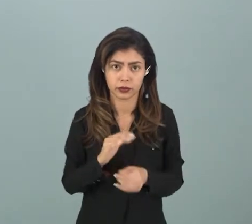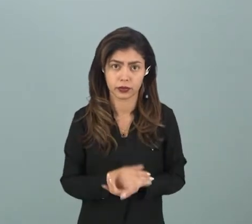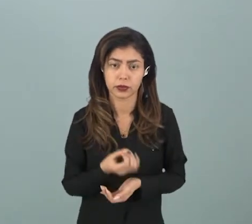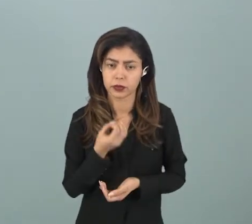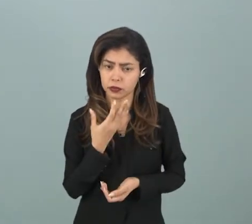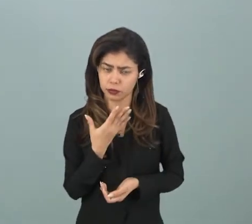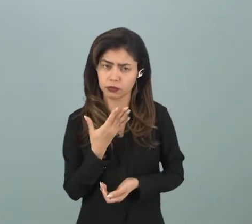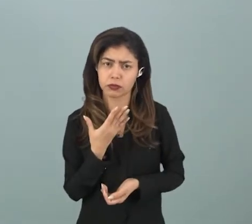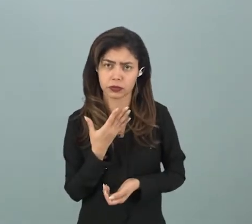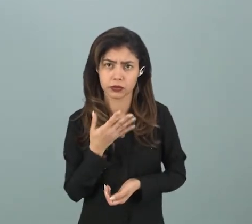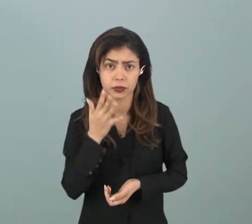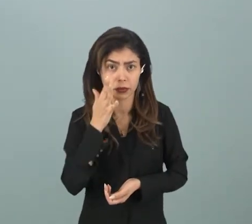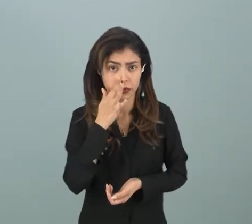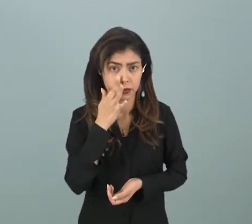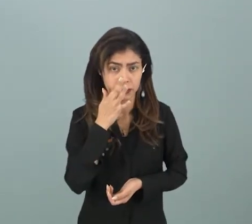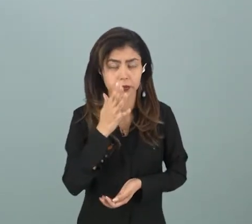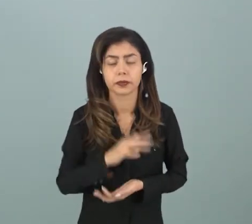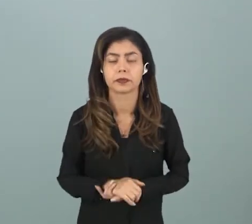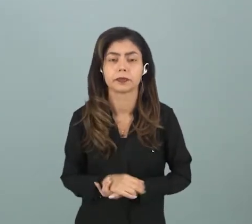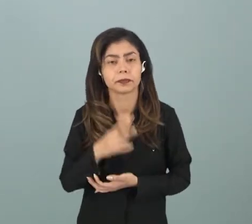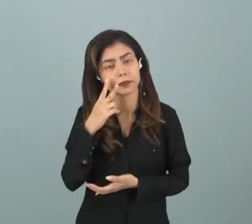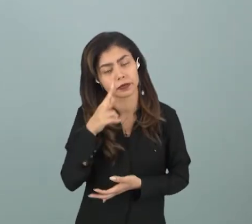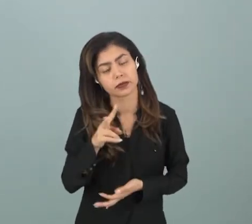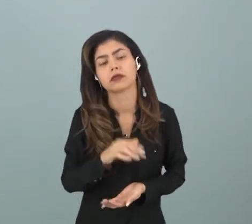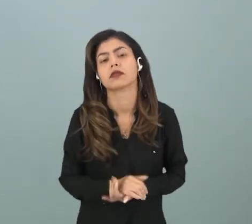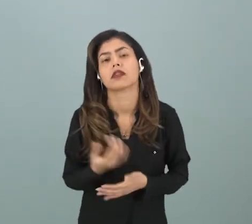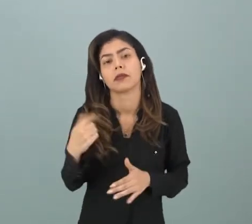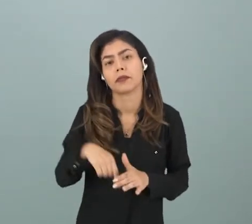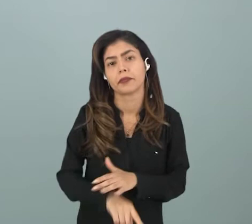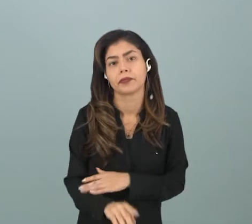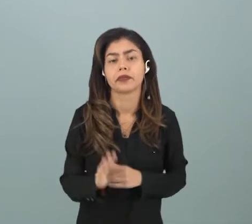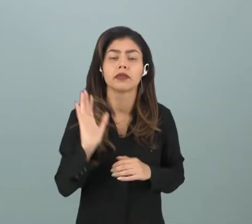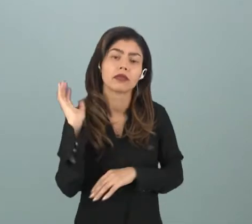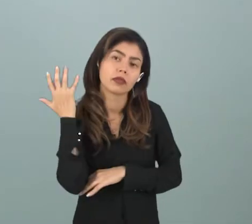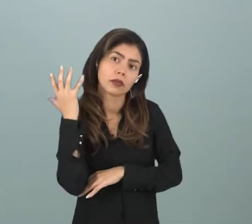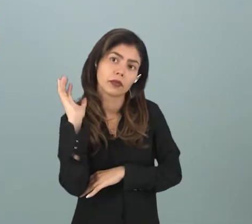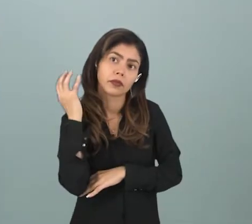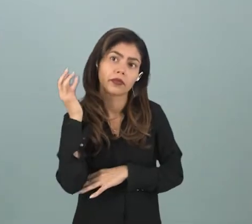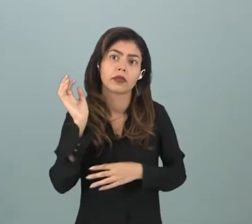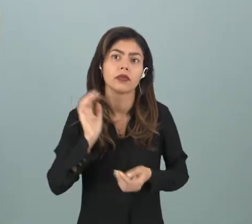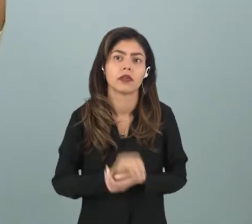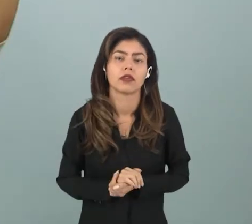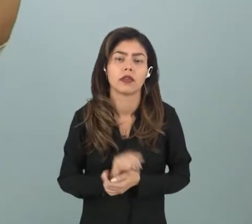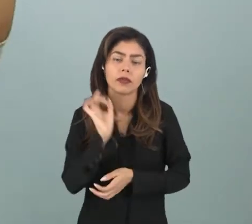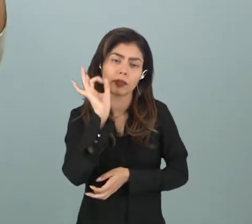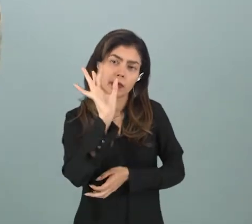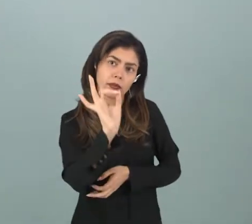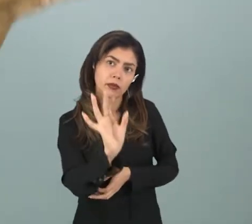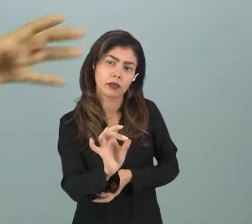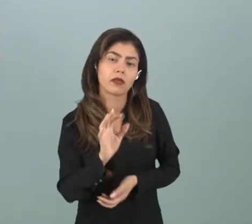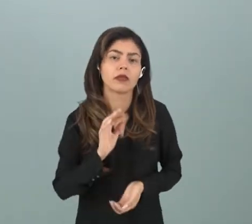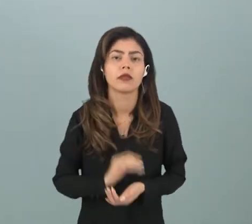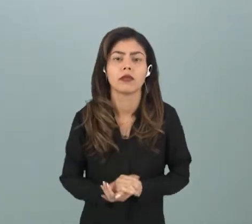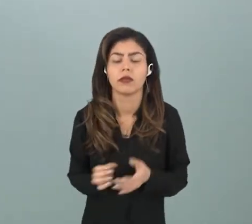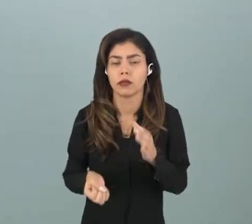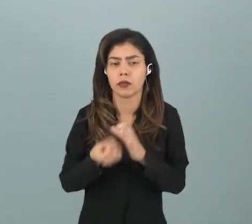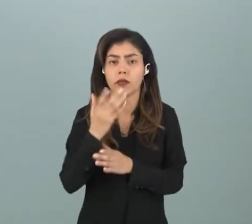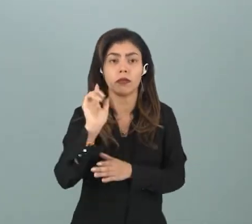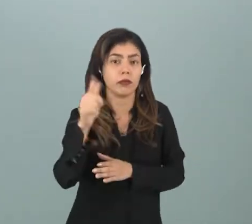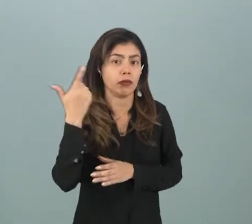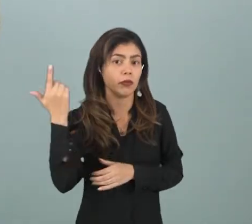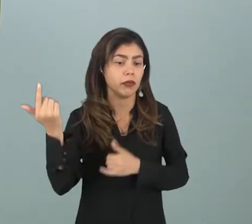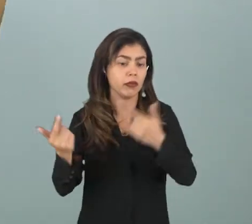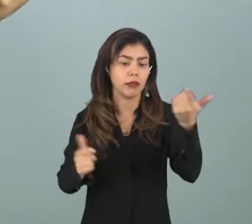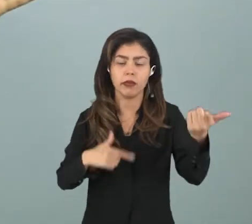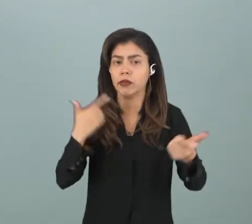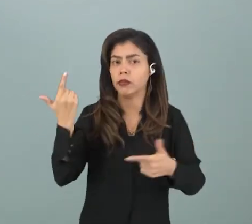muito interessante. E a gente viu que dentro da história do arvorismo, cada um foi gerando outro, né?